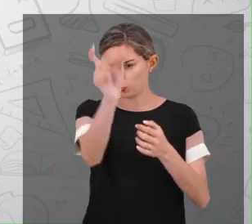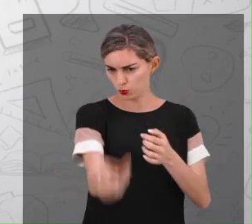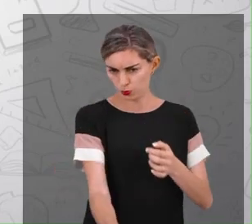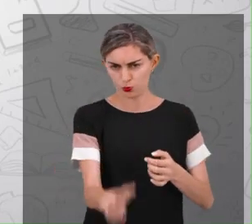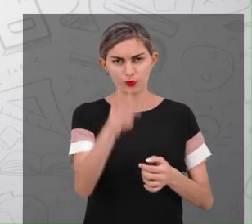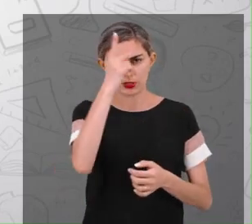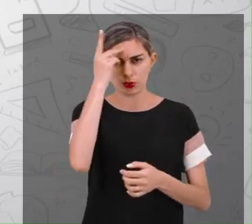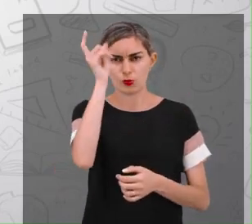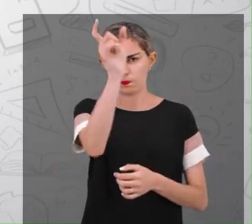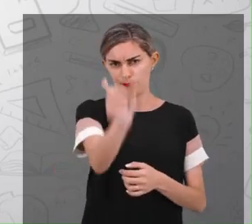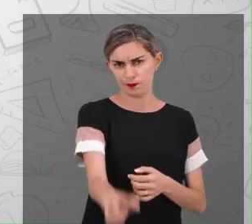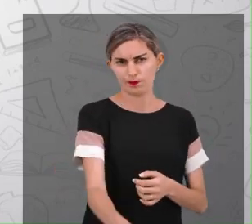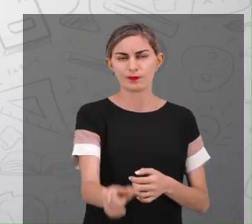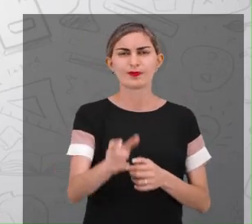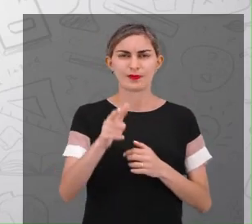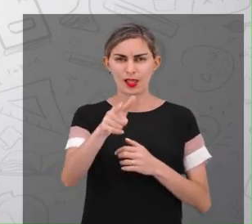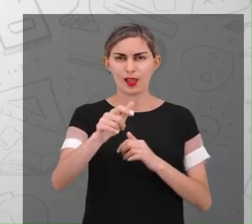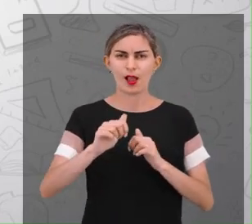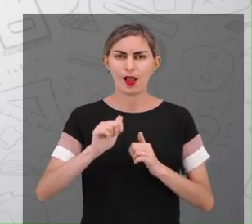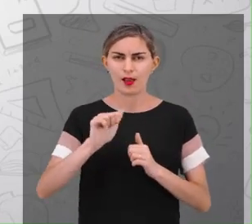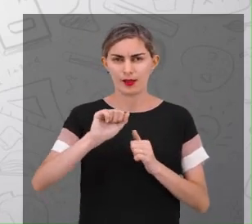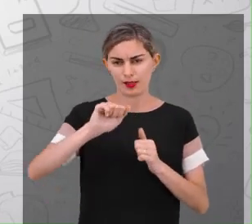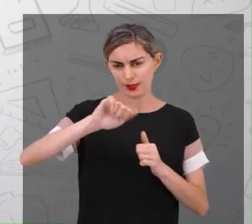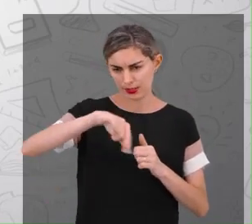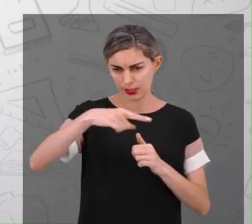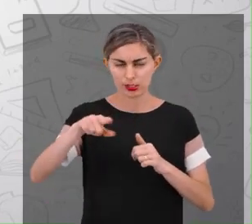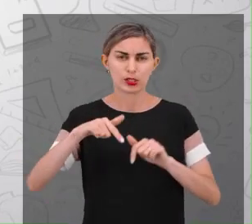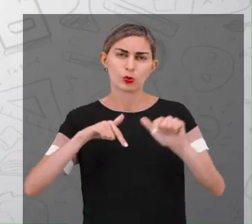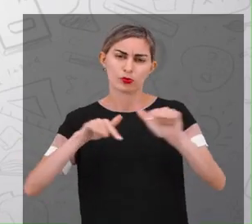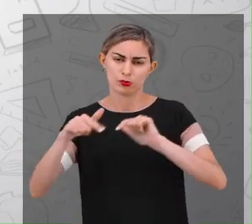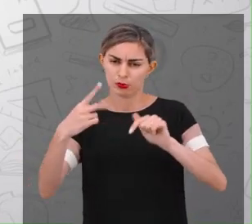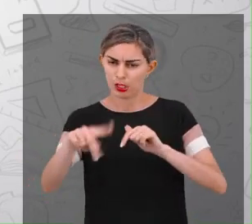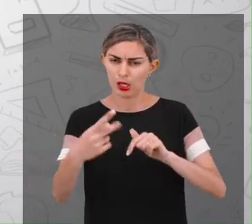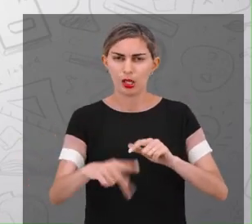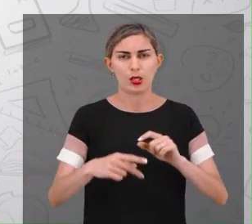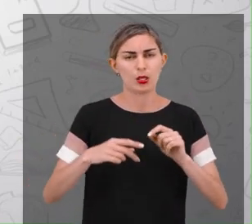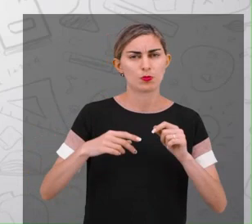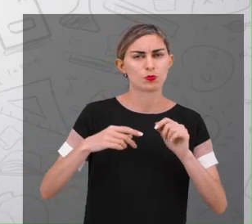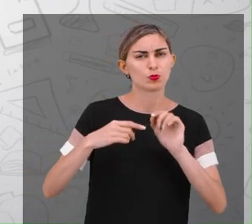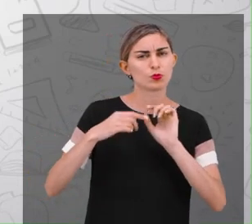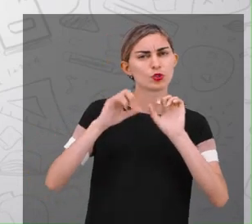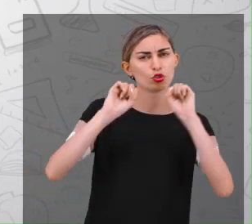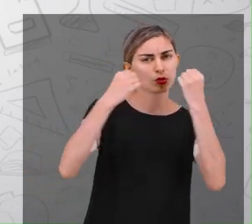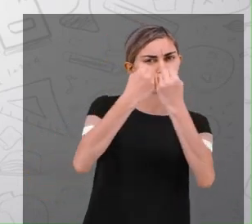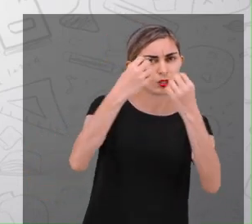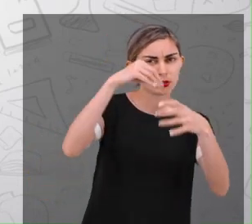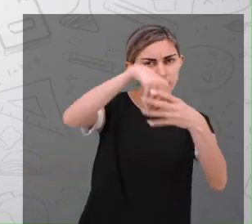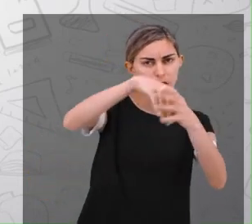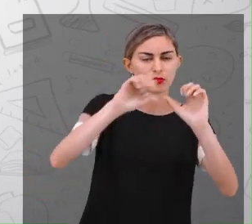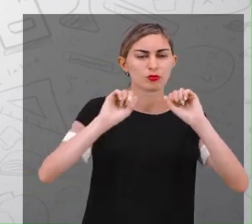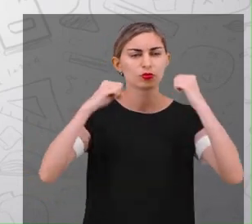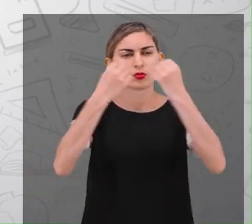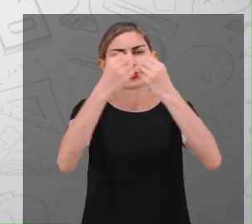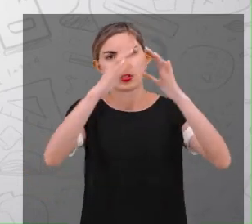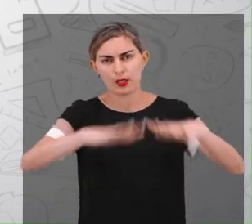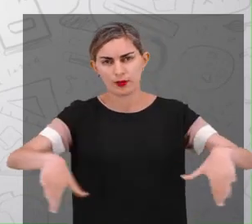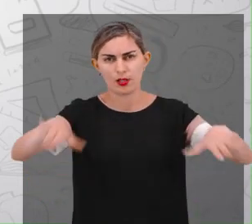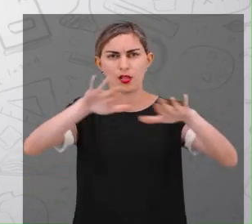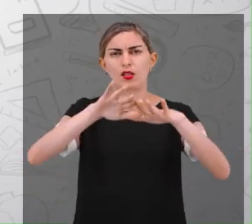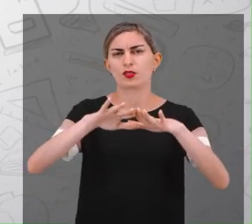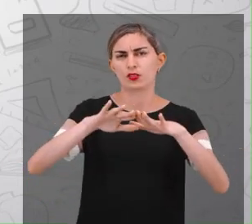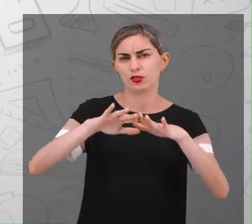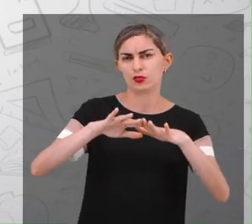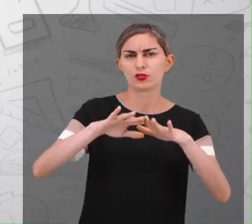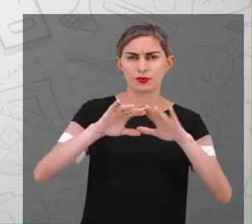indivíduo, a moral é o que vai nortear suas ações perante ou não a sociedade, ou seja, independente do indivíduo estar